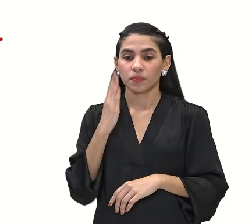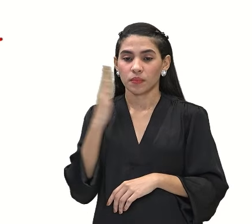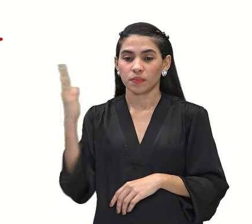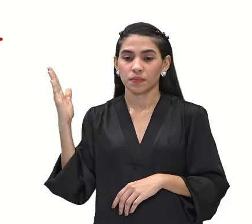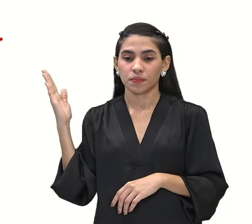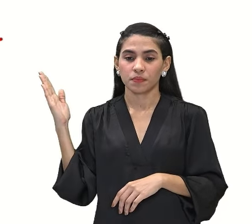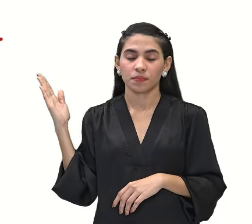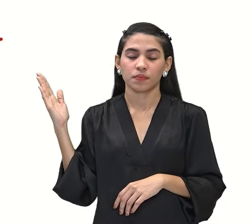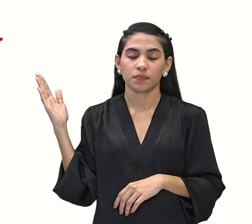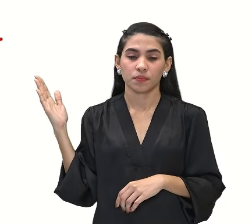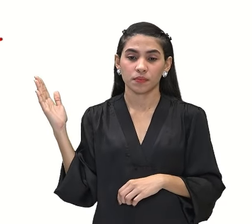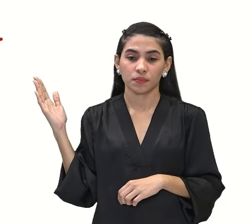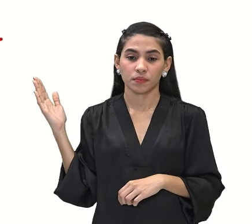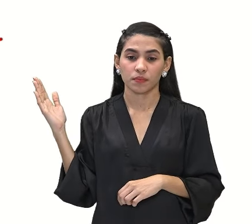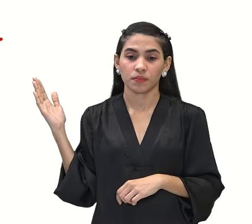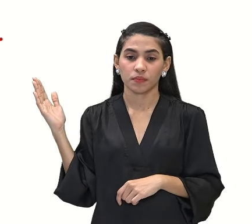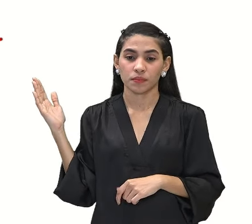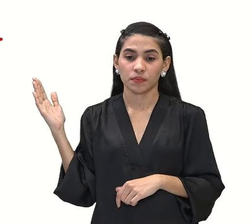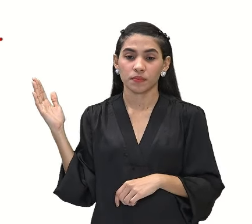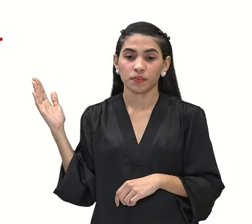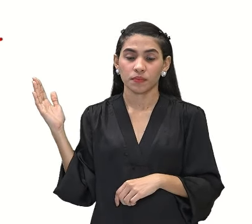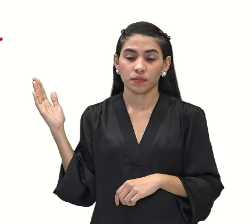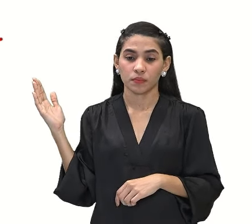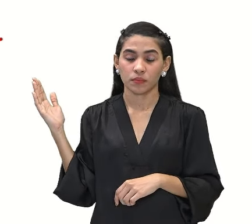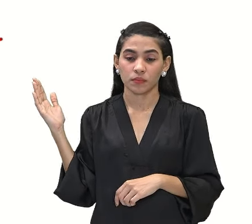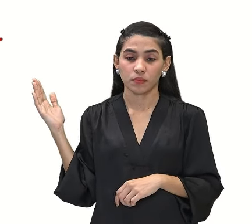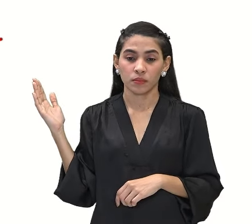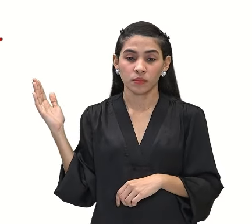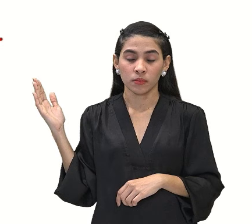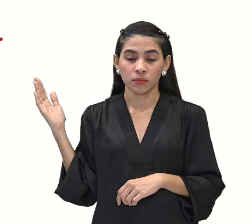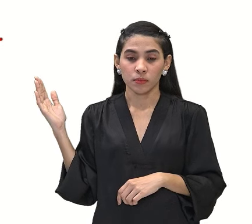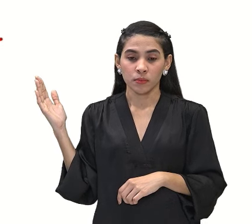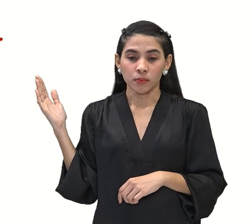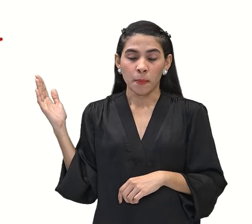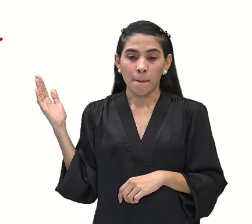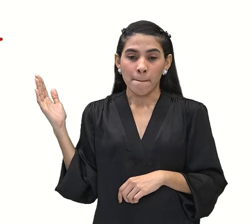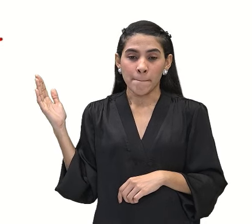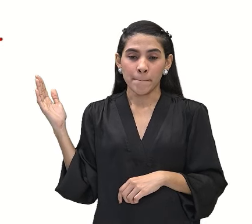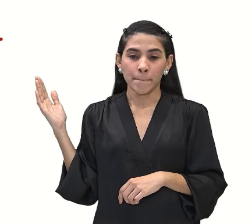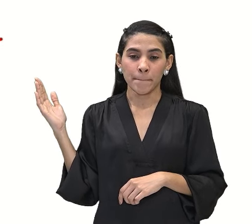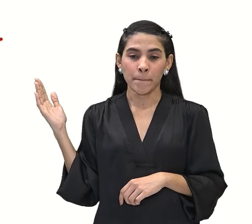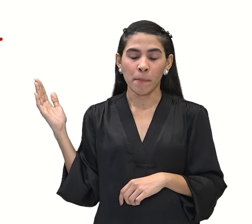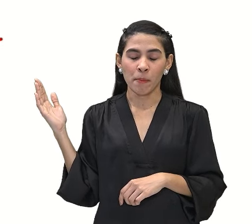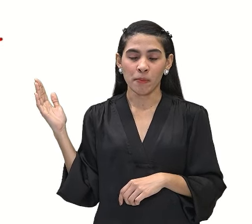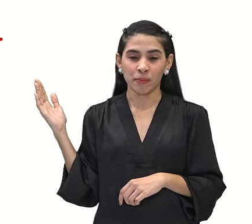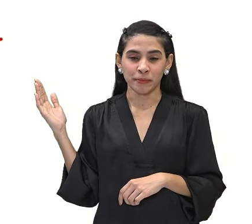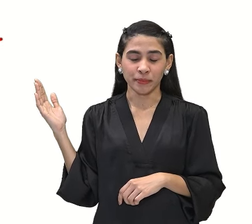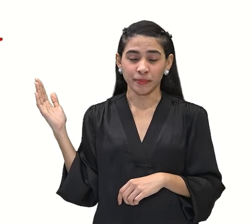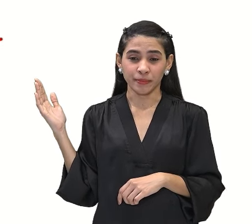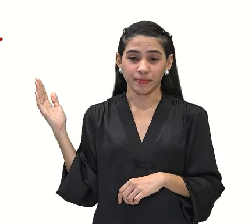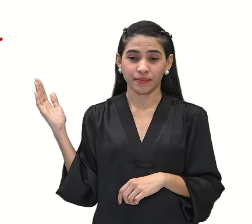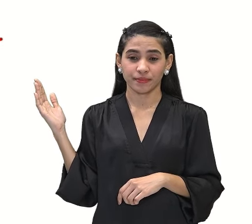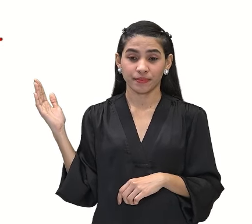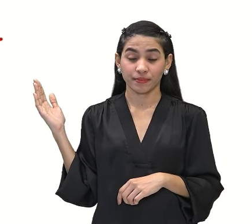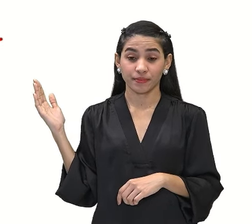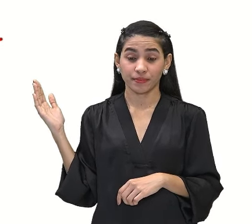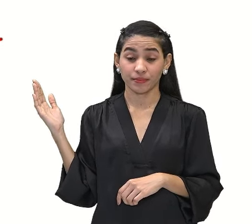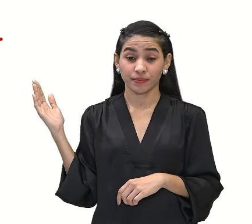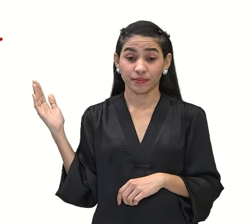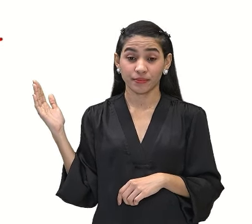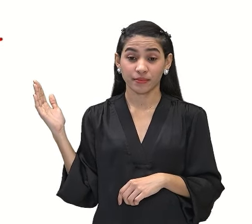4 10 vai em 1 aqui que 5 85 eh 8 E5 vai ele é 13 vai em